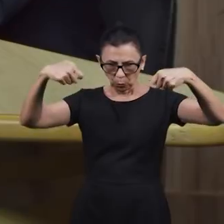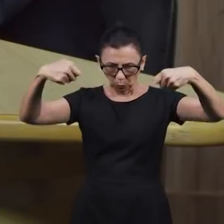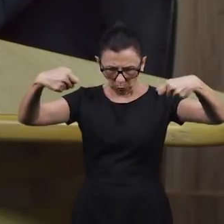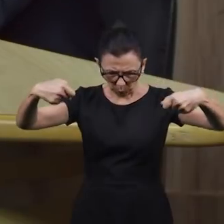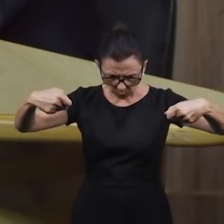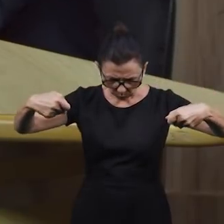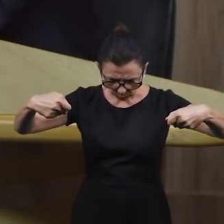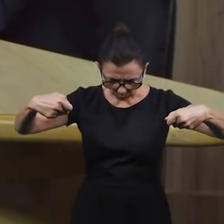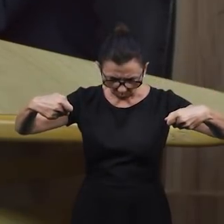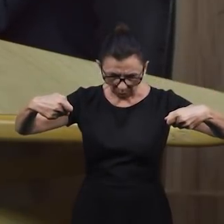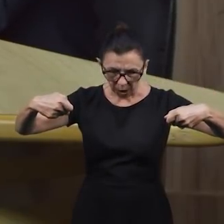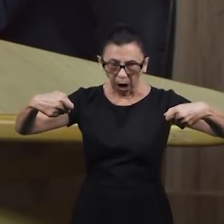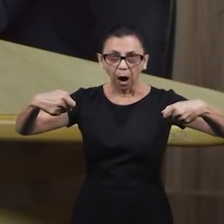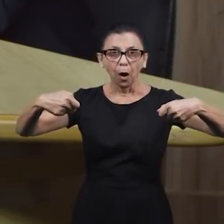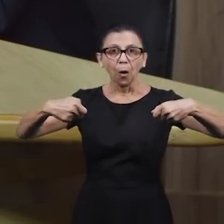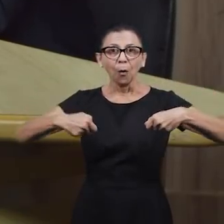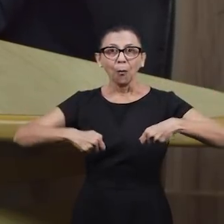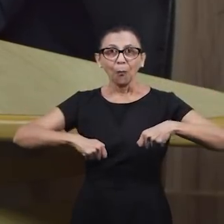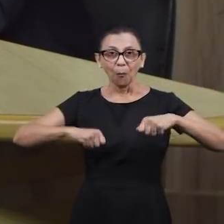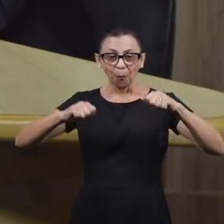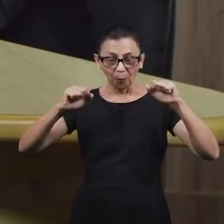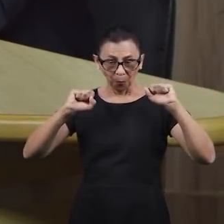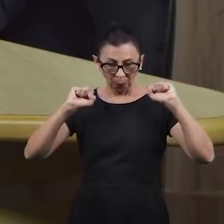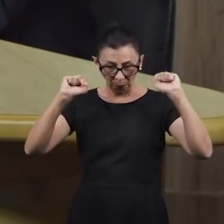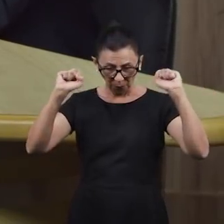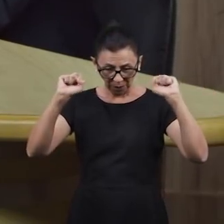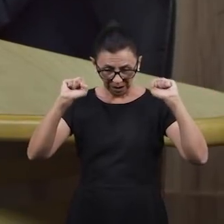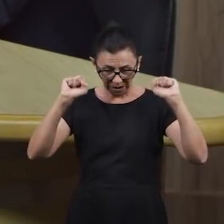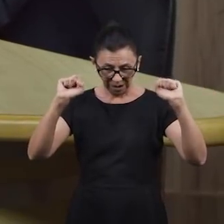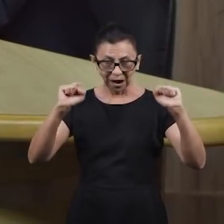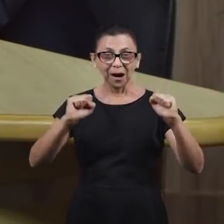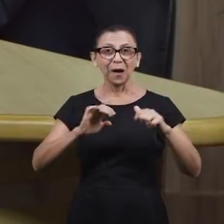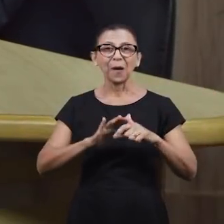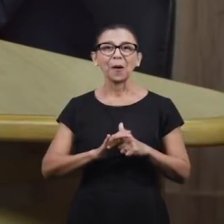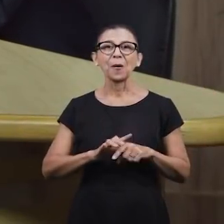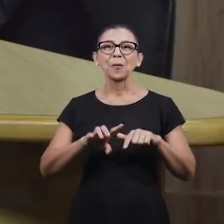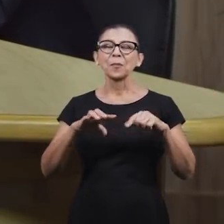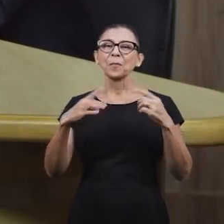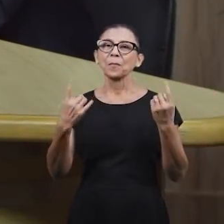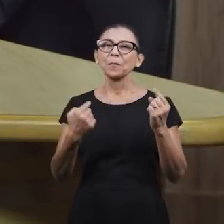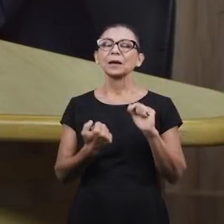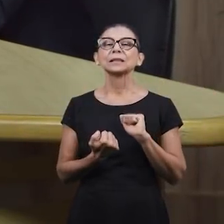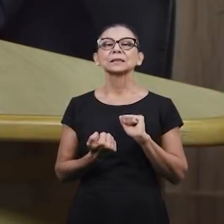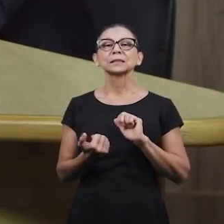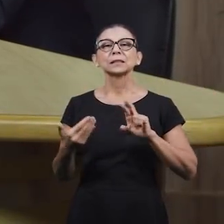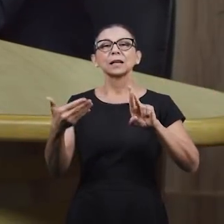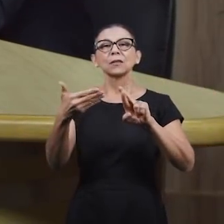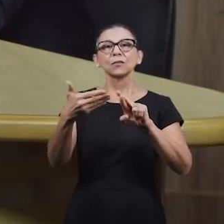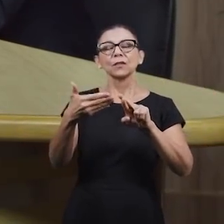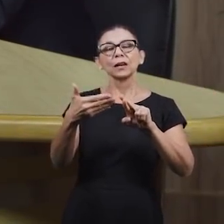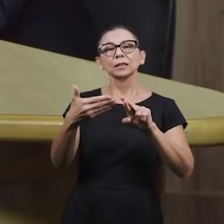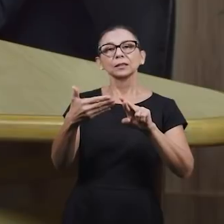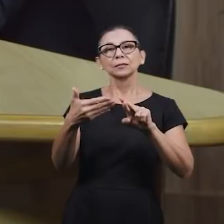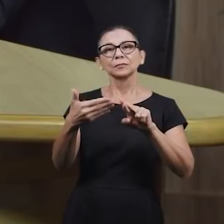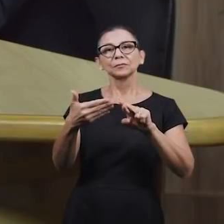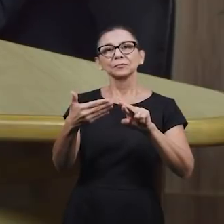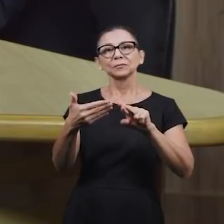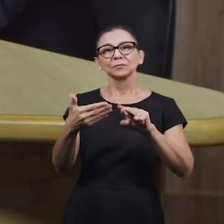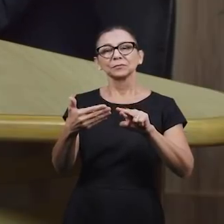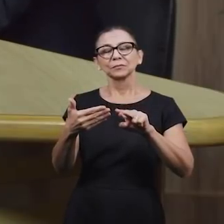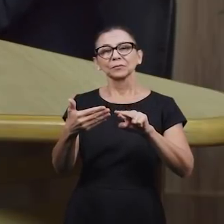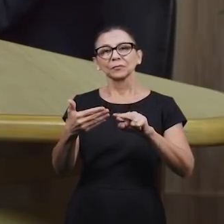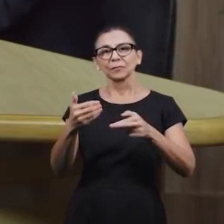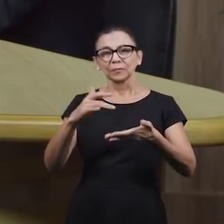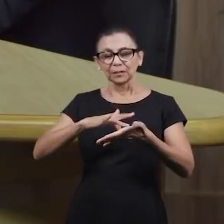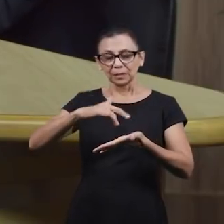né? Mas quando ele abriu o tesouro tinha uma só pérola apontando para o Senhor Jesus, né? Mas a